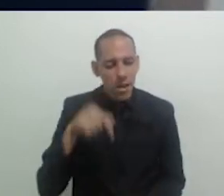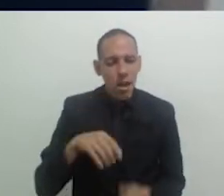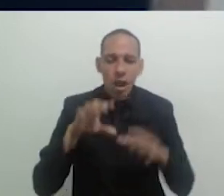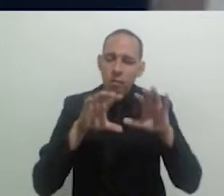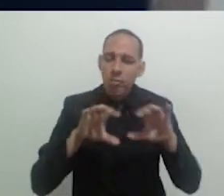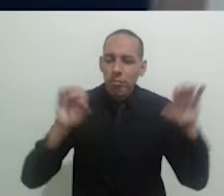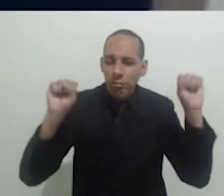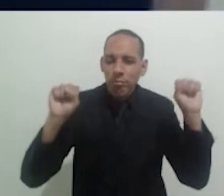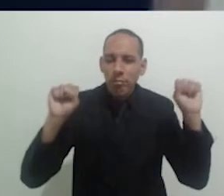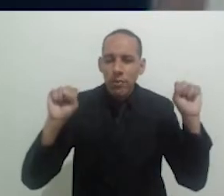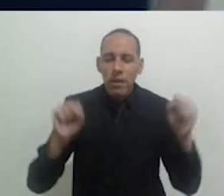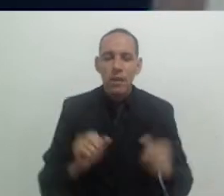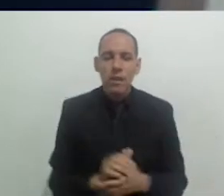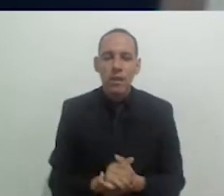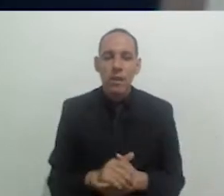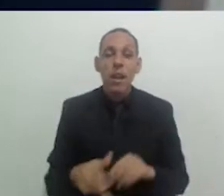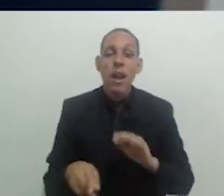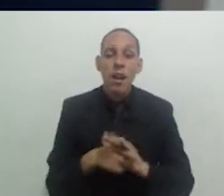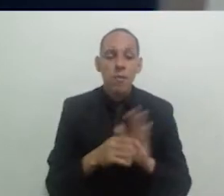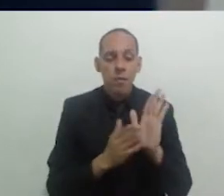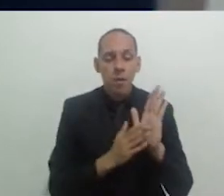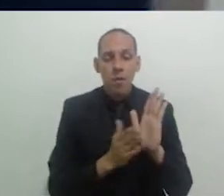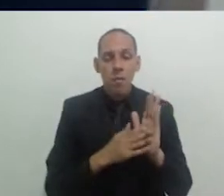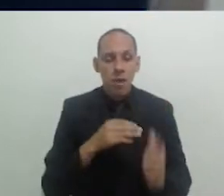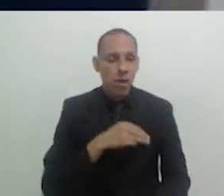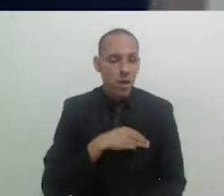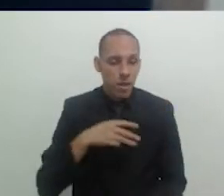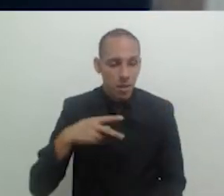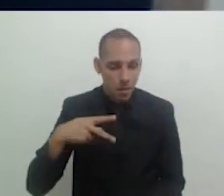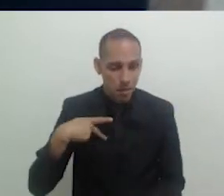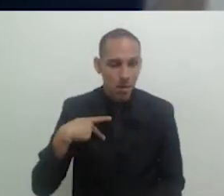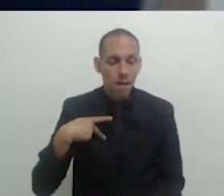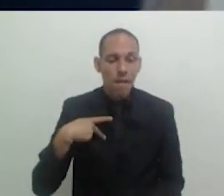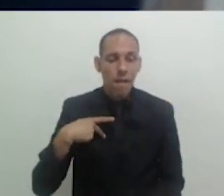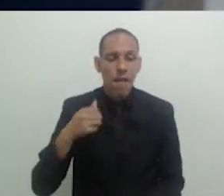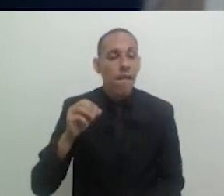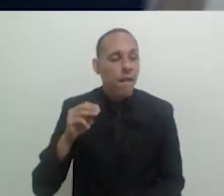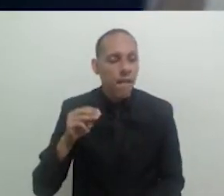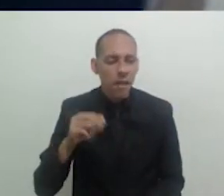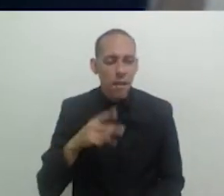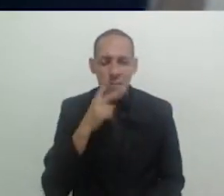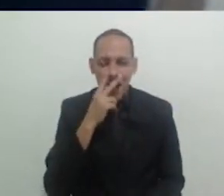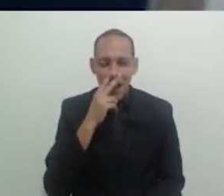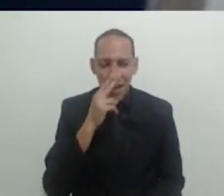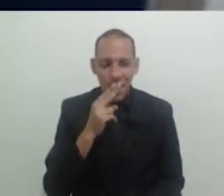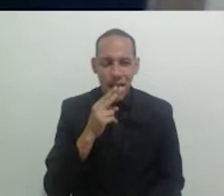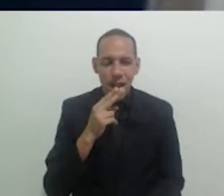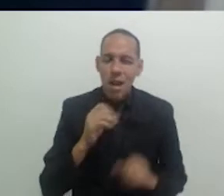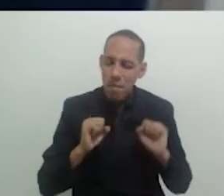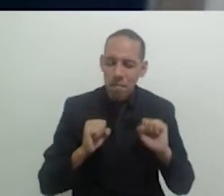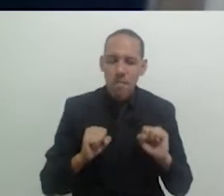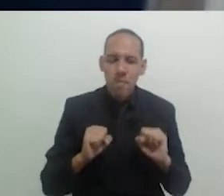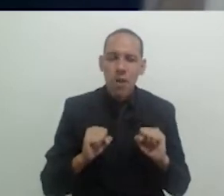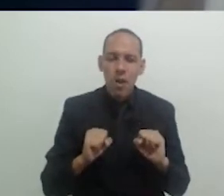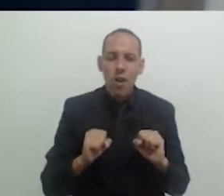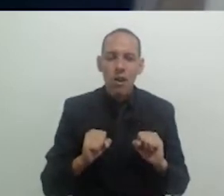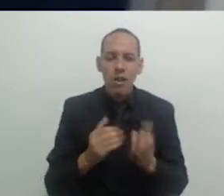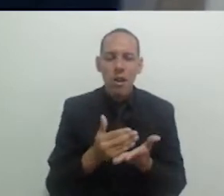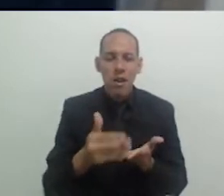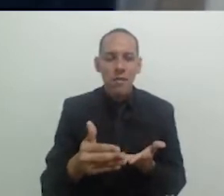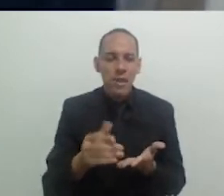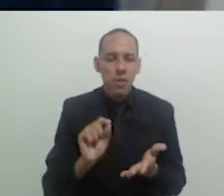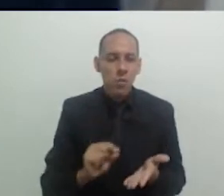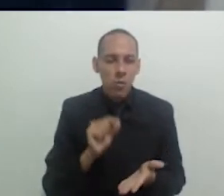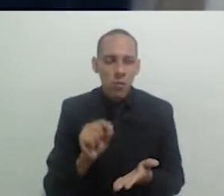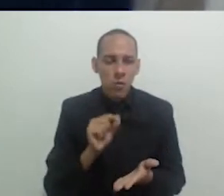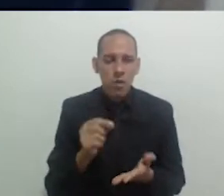do Ministério Público, quem me parece ter legitimidade para iniciar esse processo